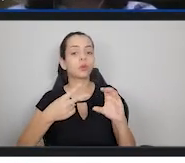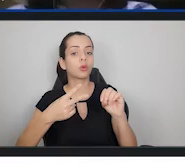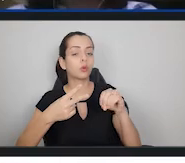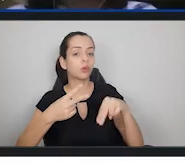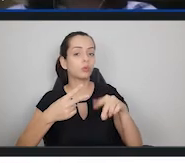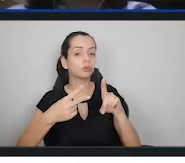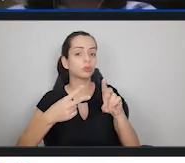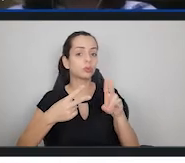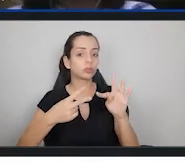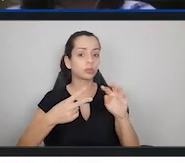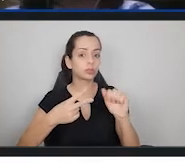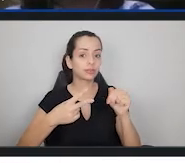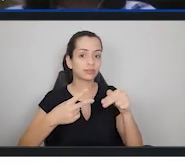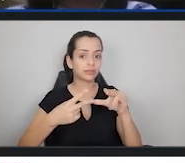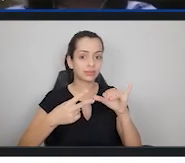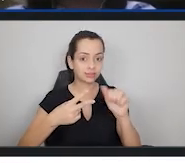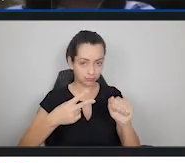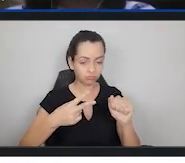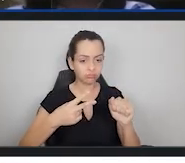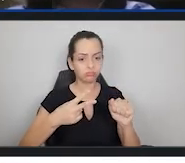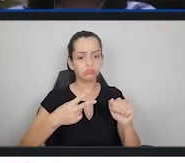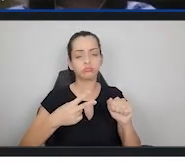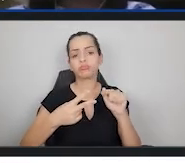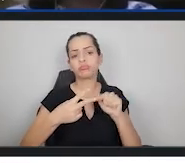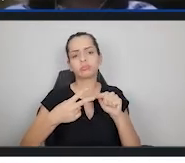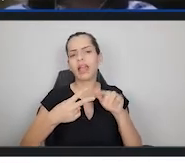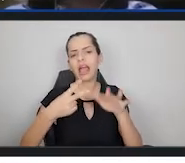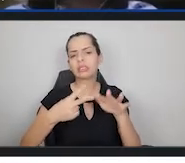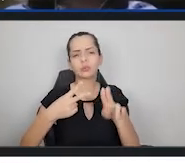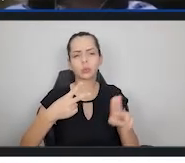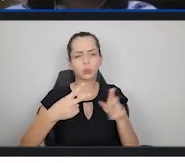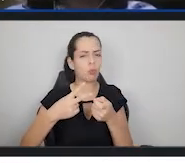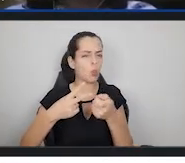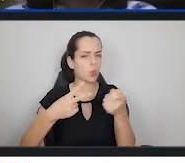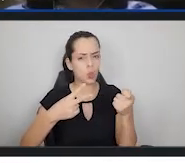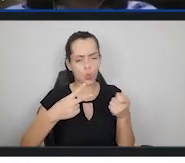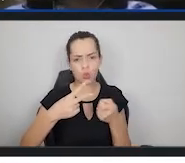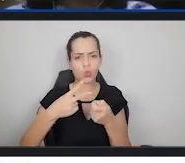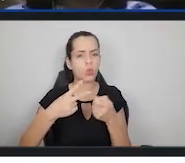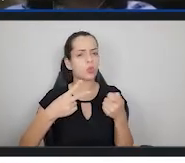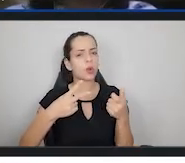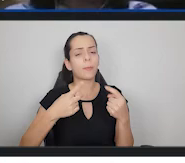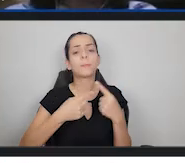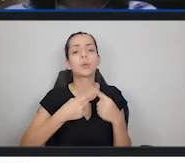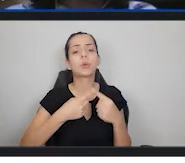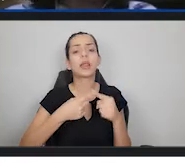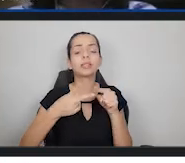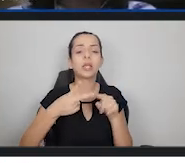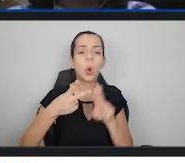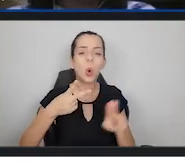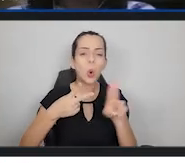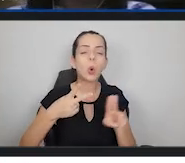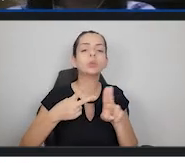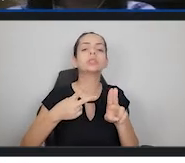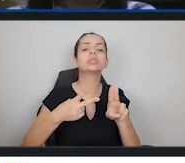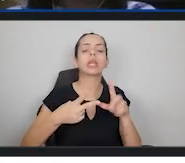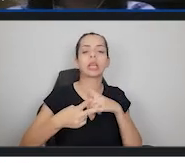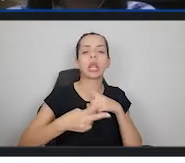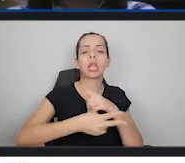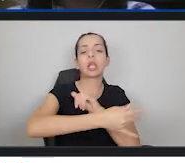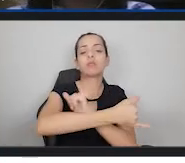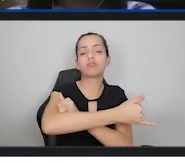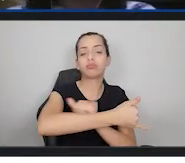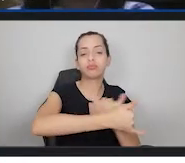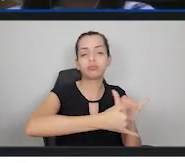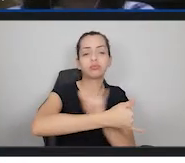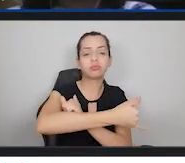de potência ativa em função da passagem de corrente. A condutância, essa condutância, dependendo do modelo de